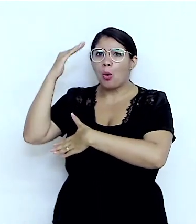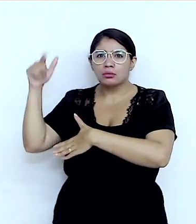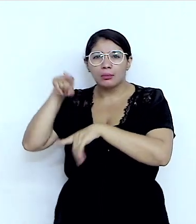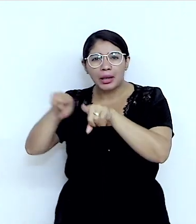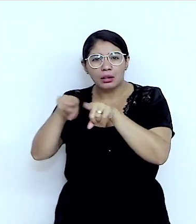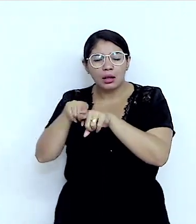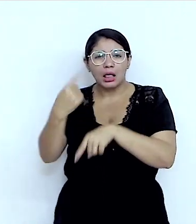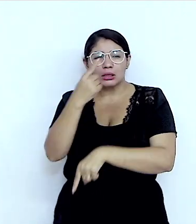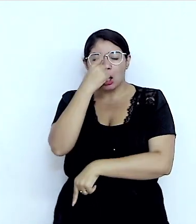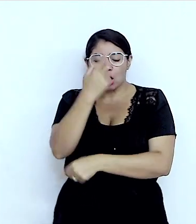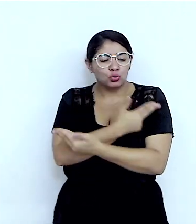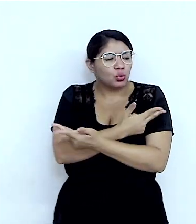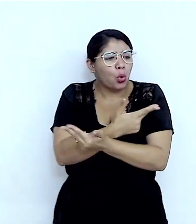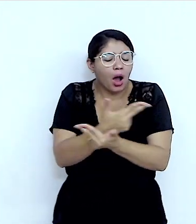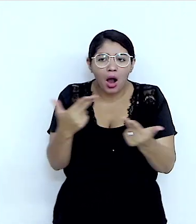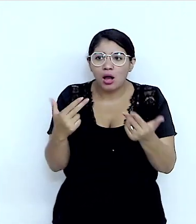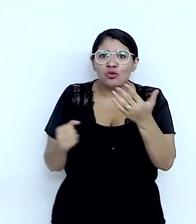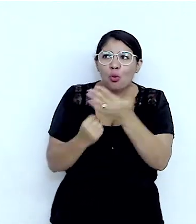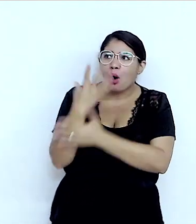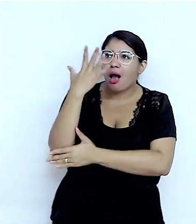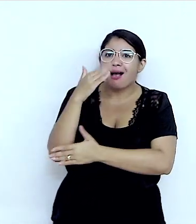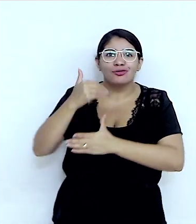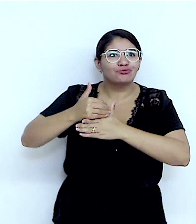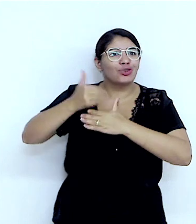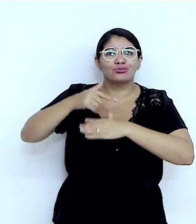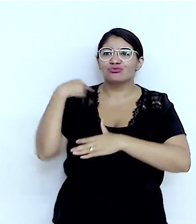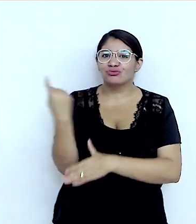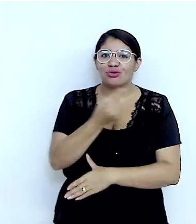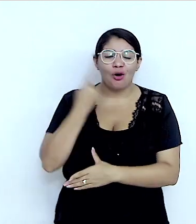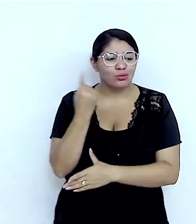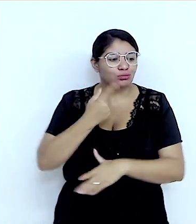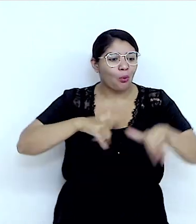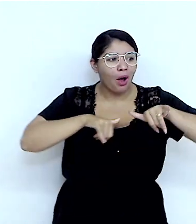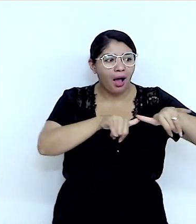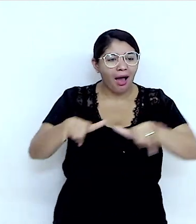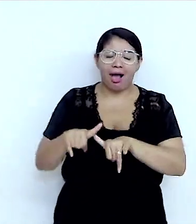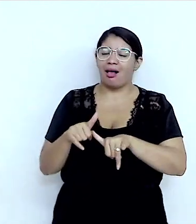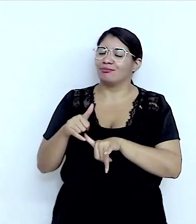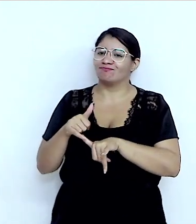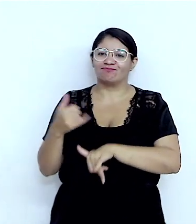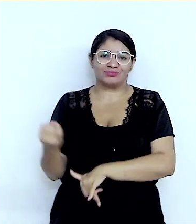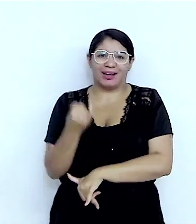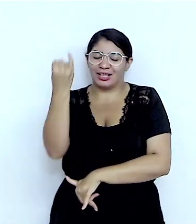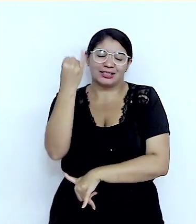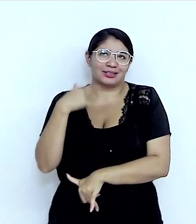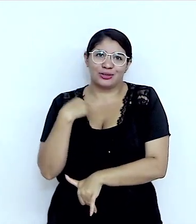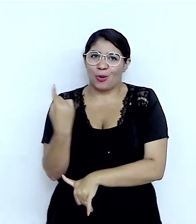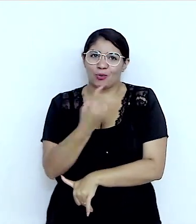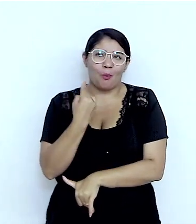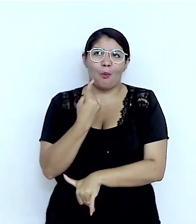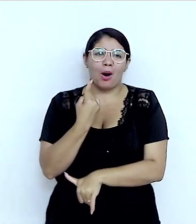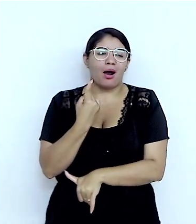associada a várias coisas positivas nós teremos um mercado O importante para produto que nós já temos né seja parte de